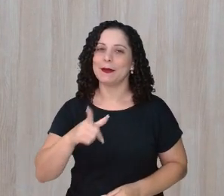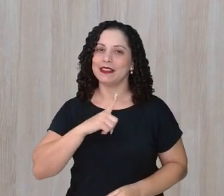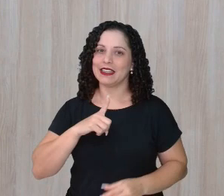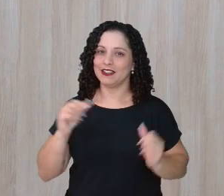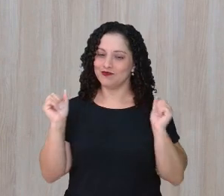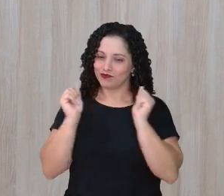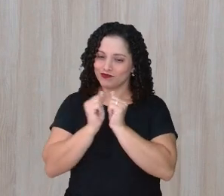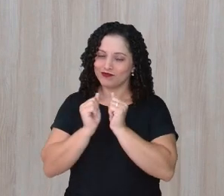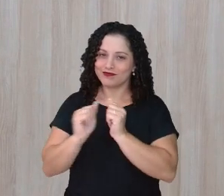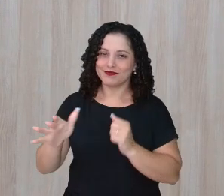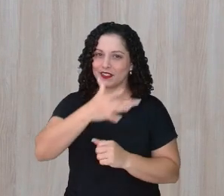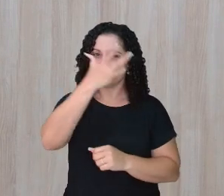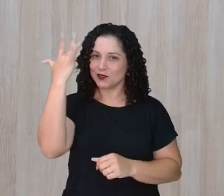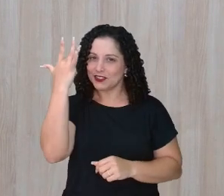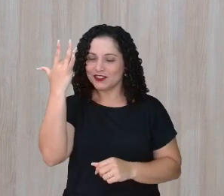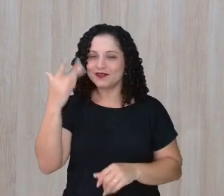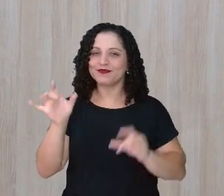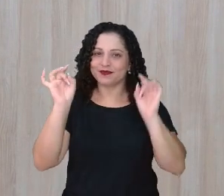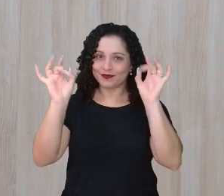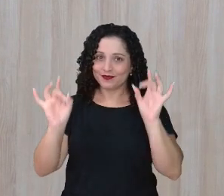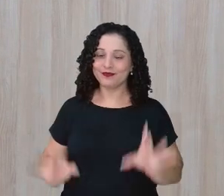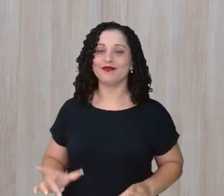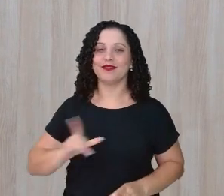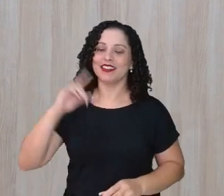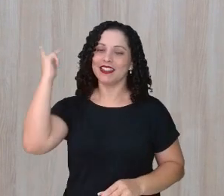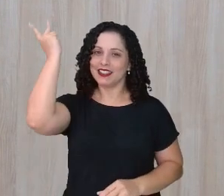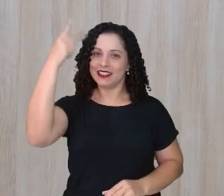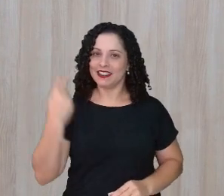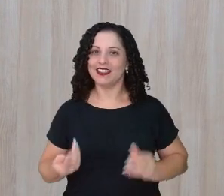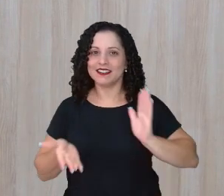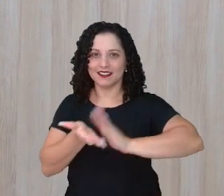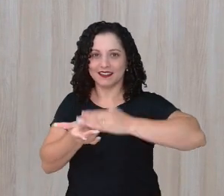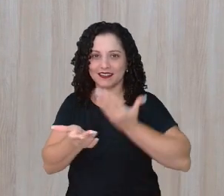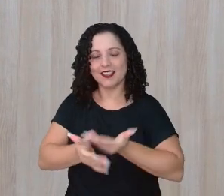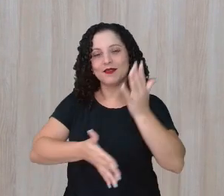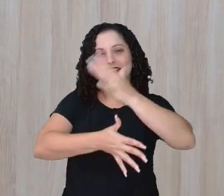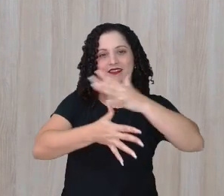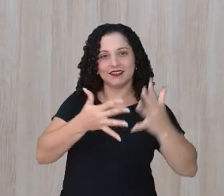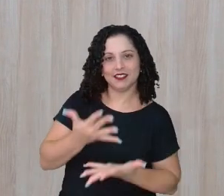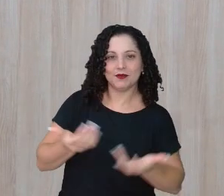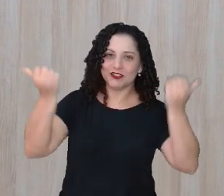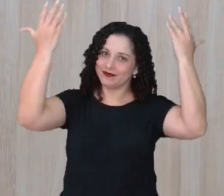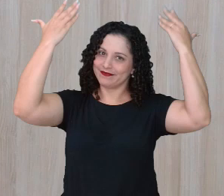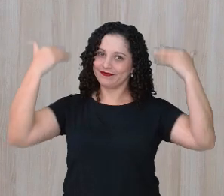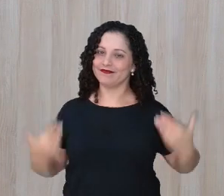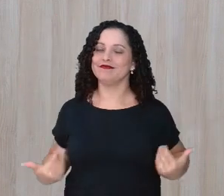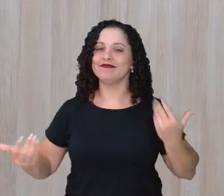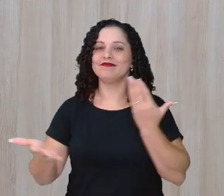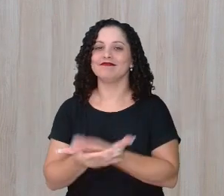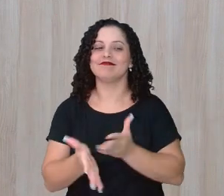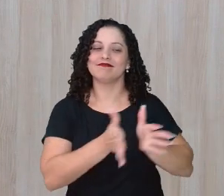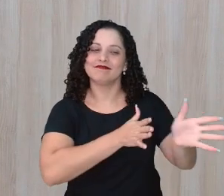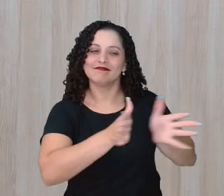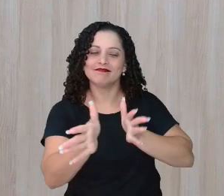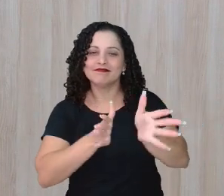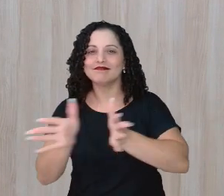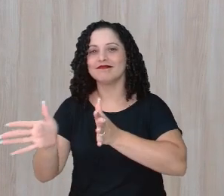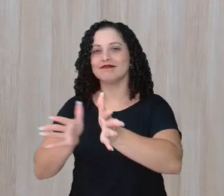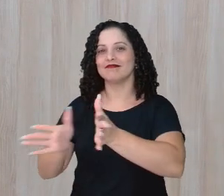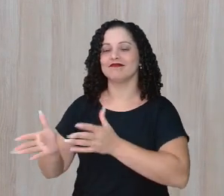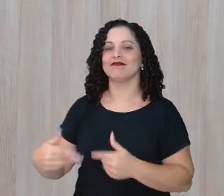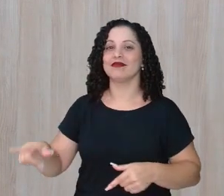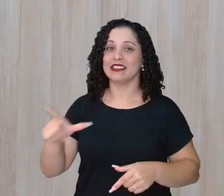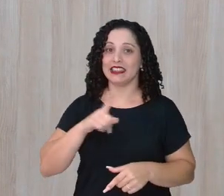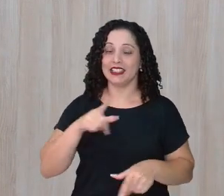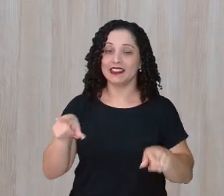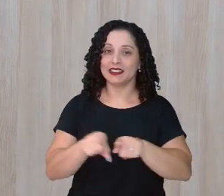com Késia fazendo a interpretação de Libras, deixando essa aula mais acessível, certo? A gente tem uma galera